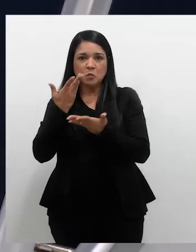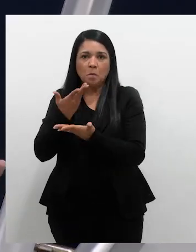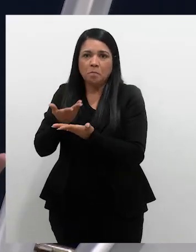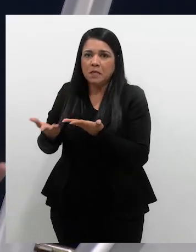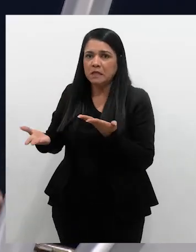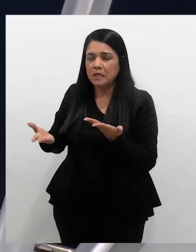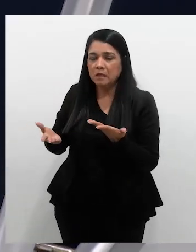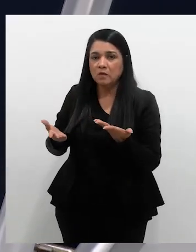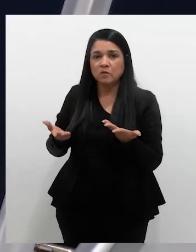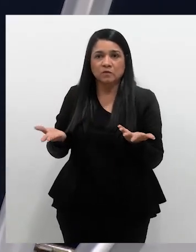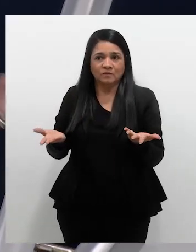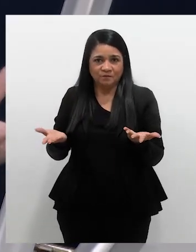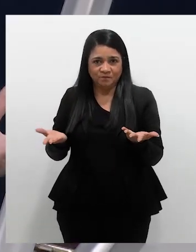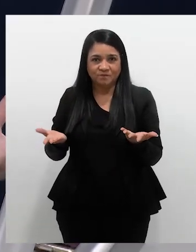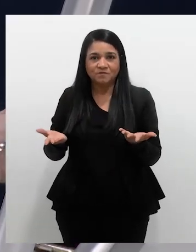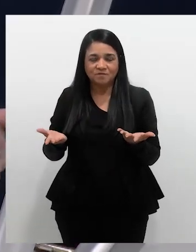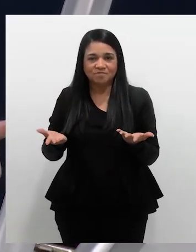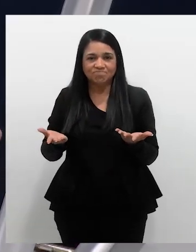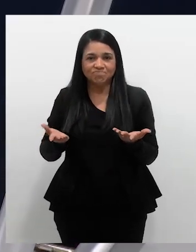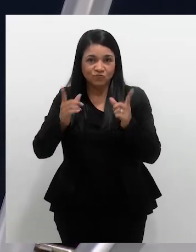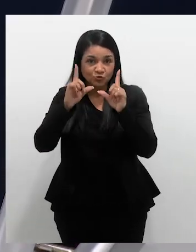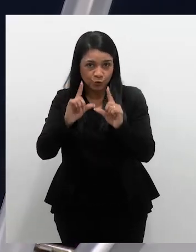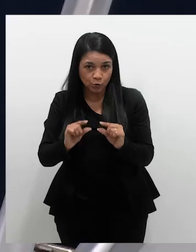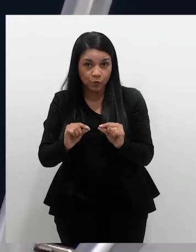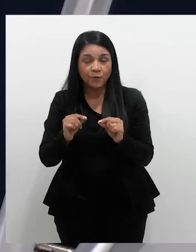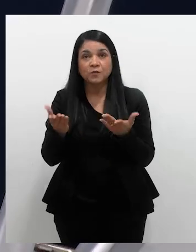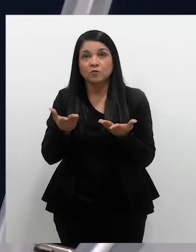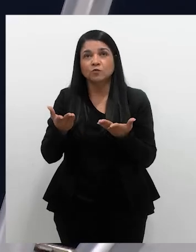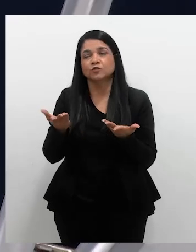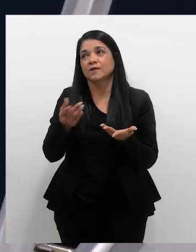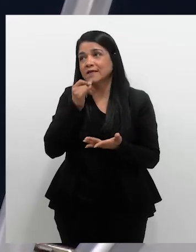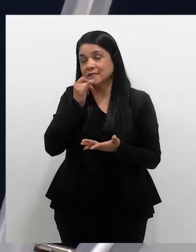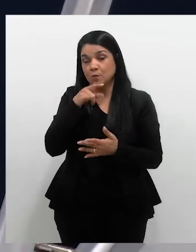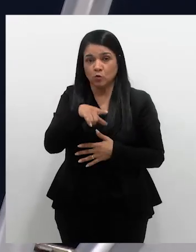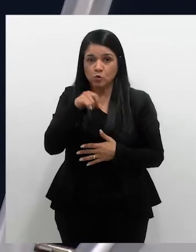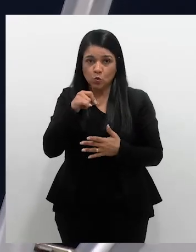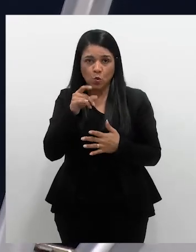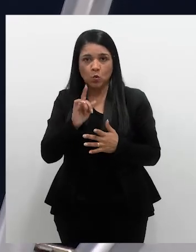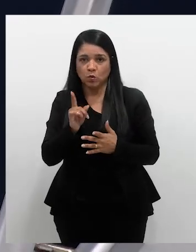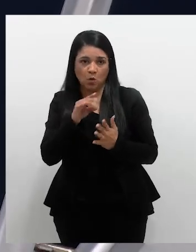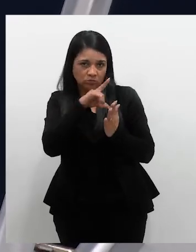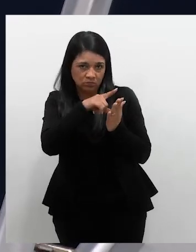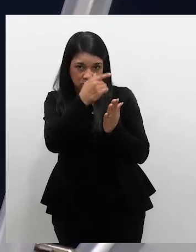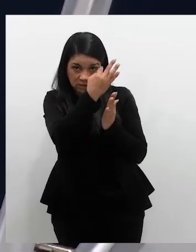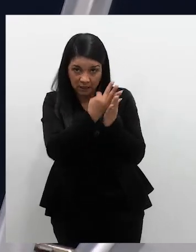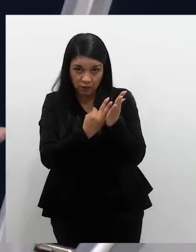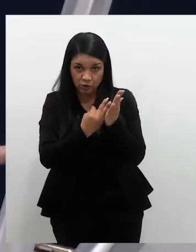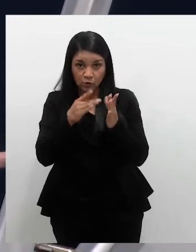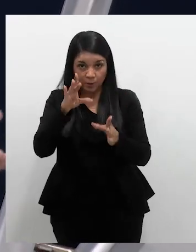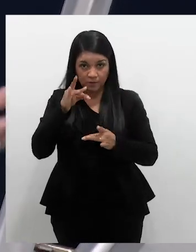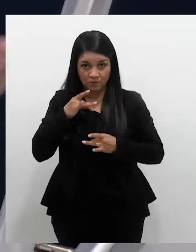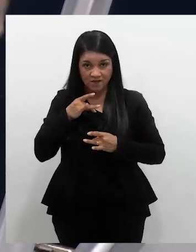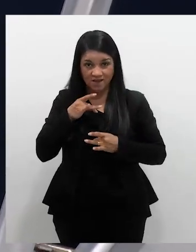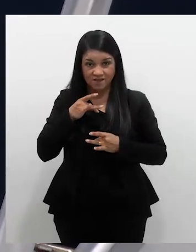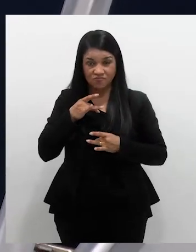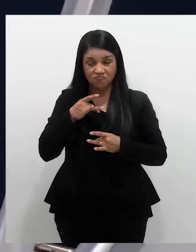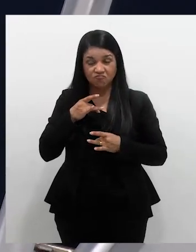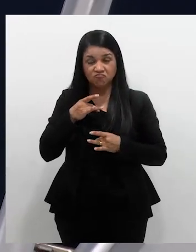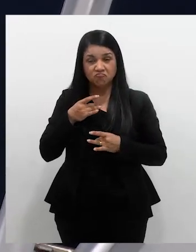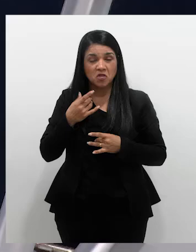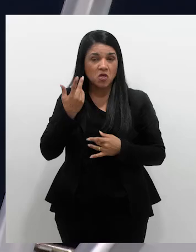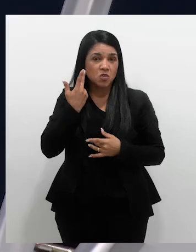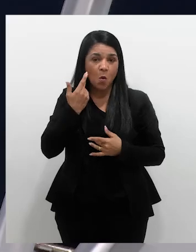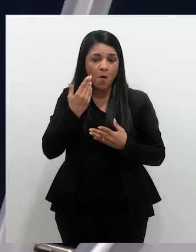muitas perdendo a libido. Hoje em dia, por exemplo, como você falou, se eu escolho ou não os textos. Eu acho que às vezes os textos eles vêm,